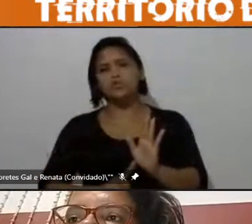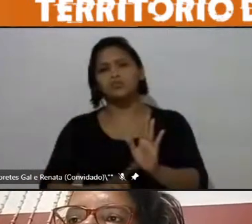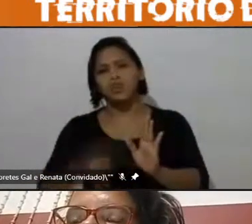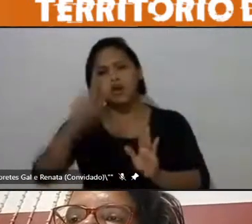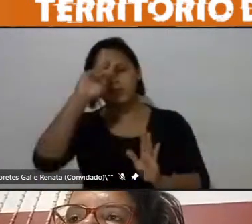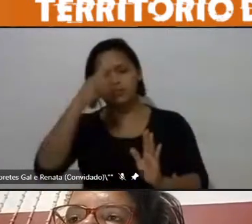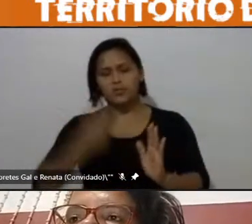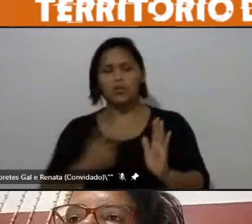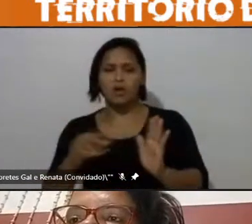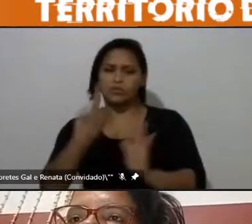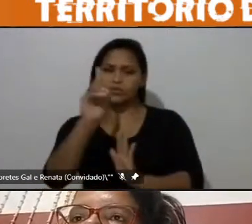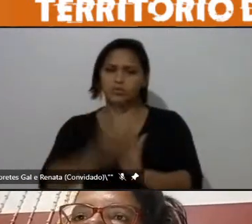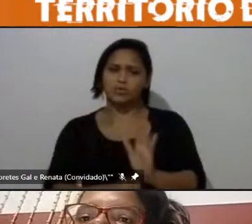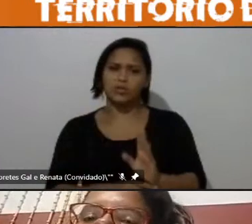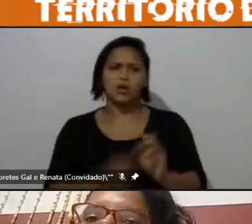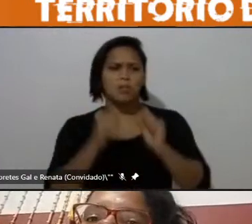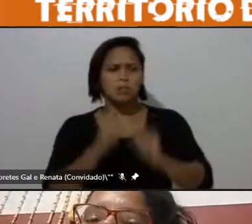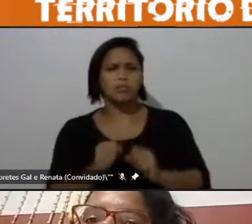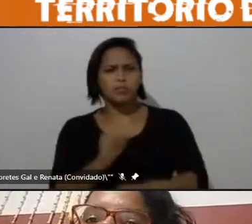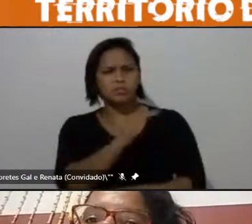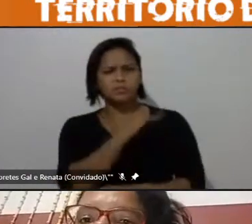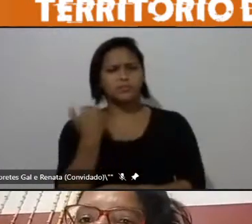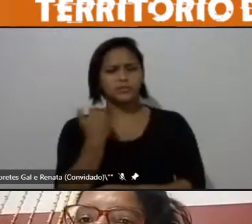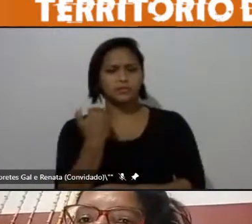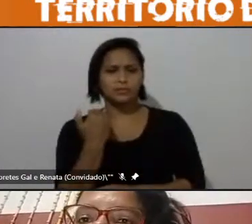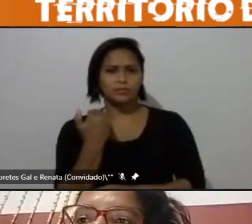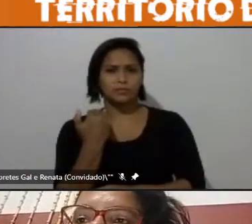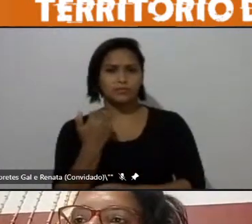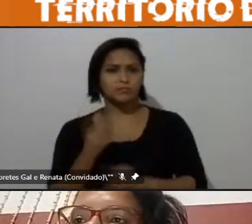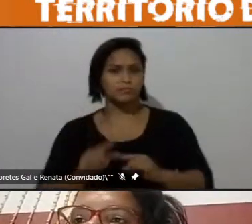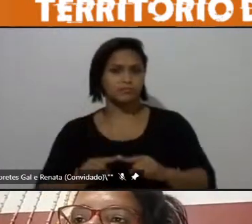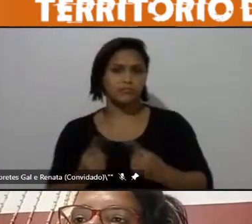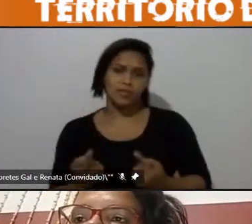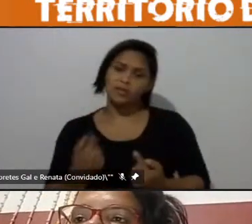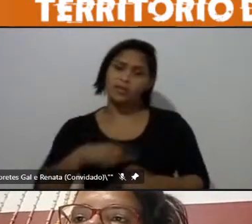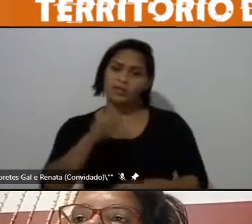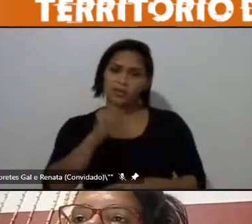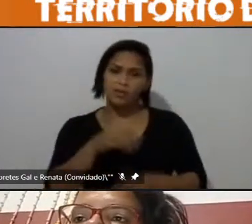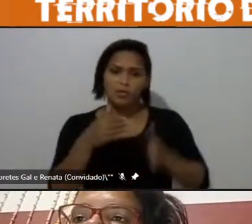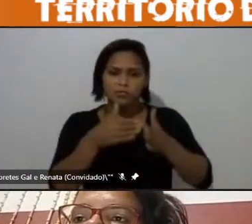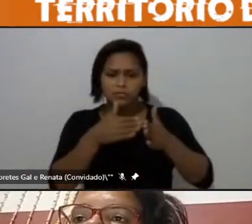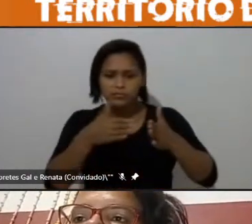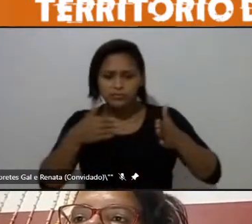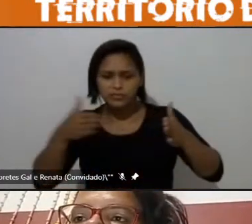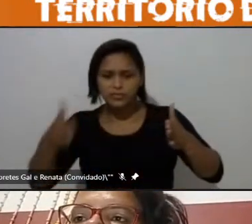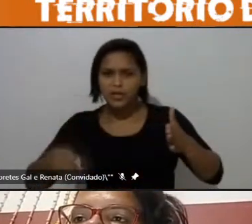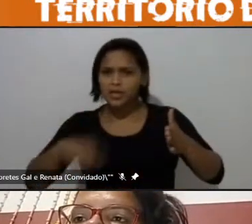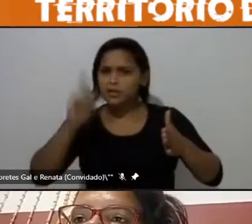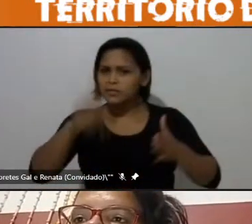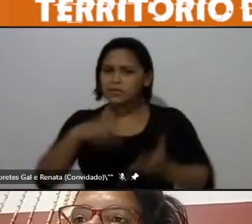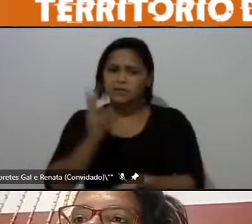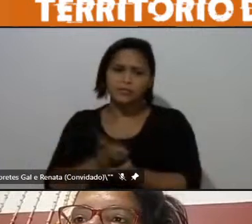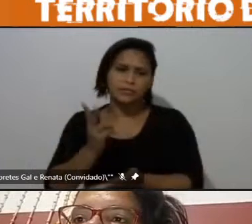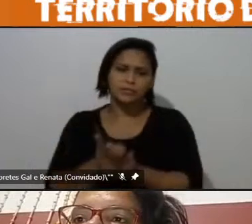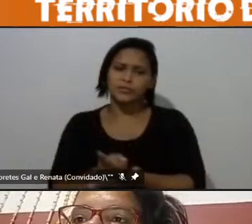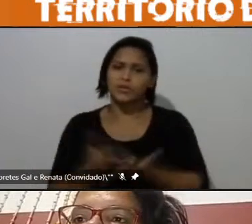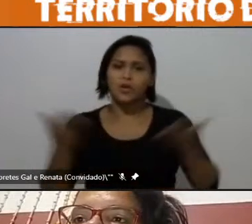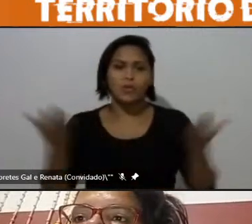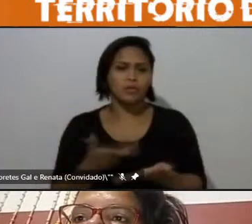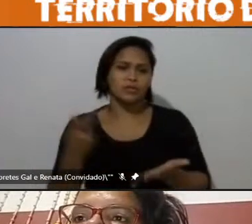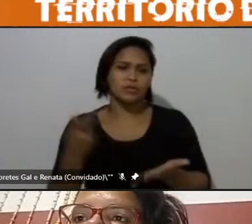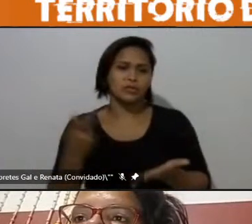né, atribuído de poder matar, né? Então, isso é uma dimensão que a gente percorre, não é de hoje,